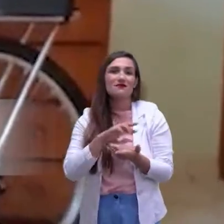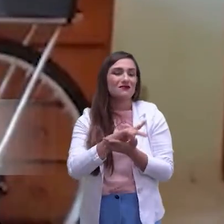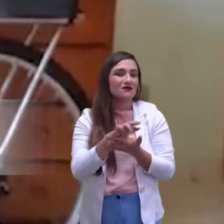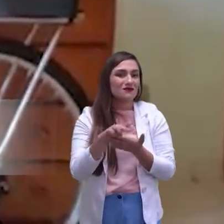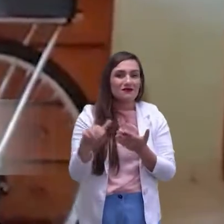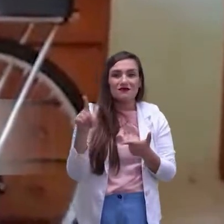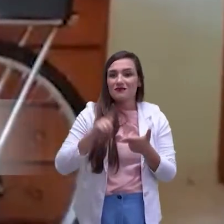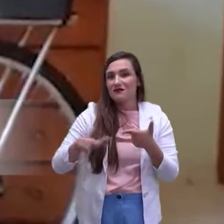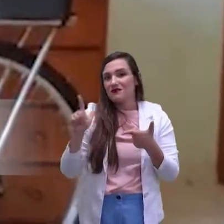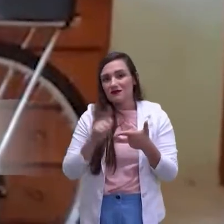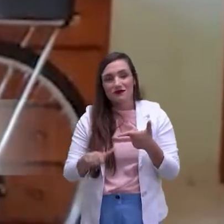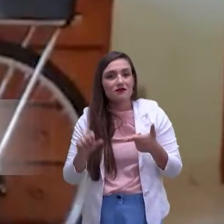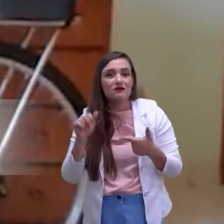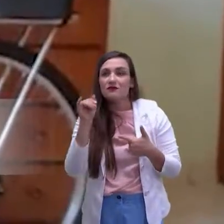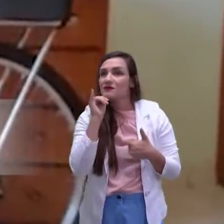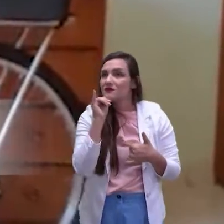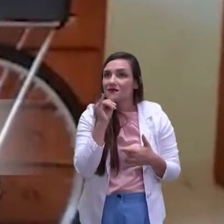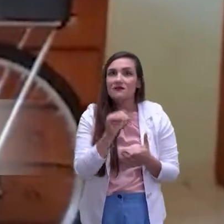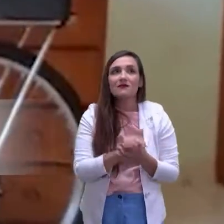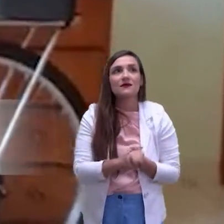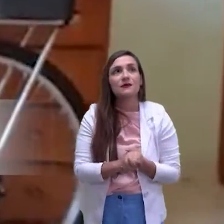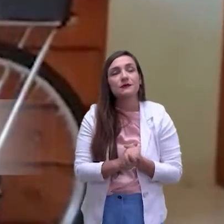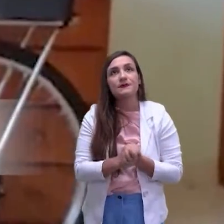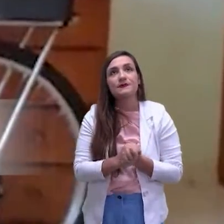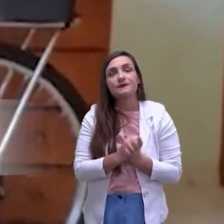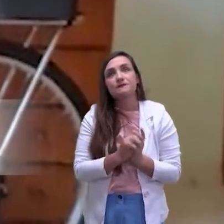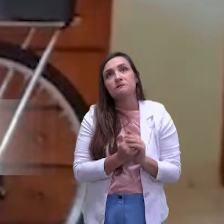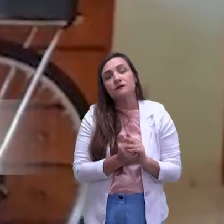existem várias questões que envolvem. Por exemplo,